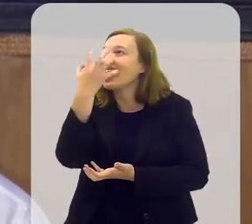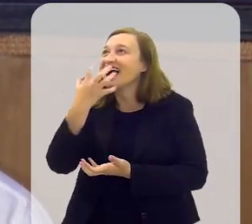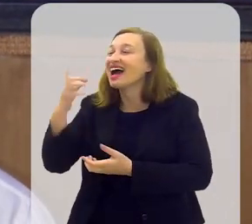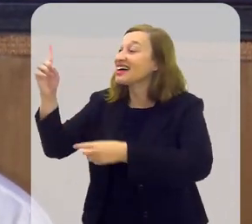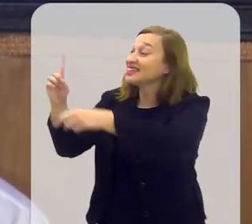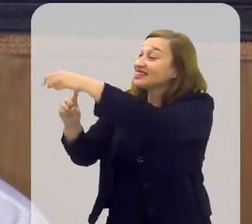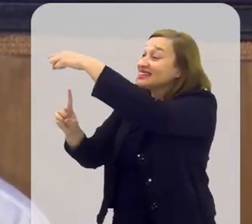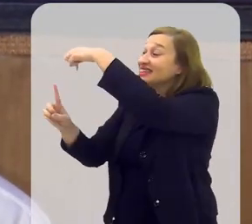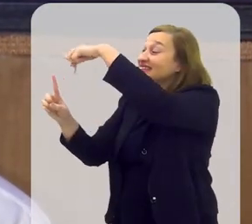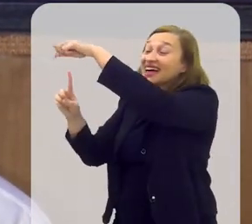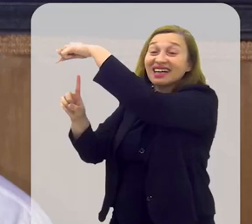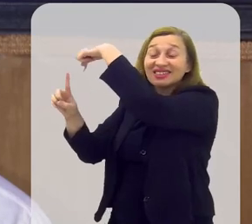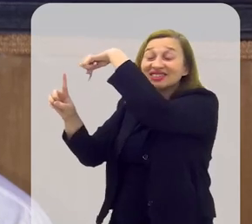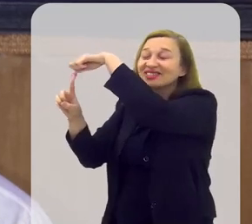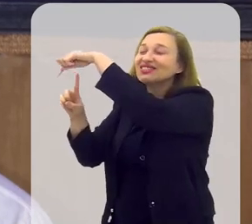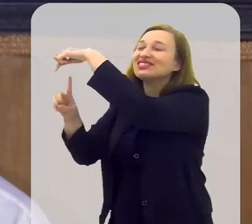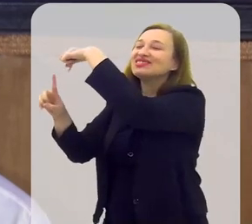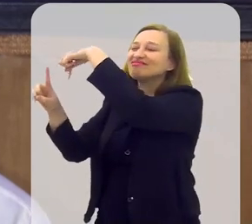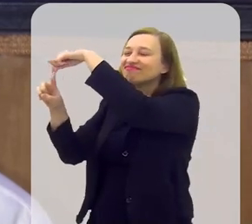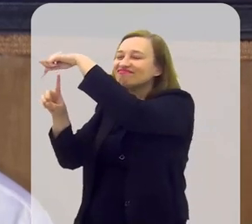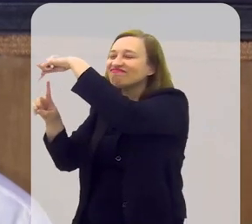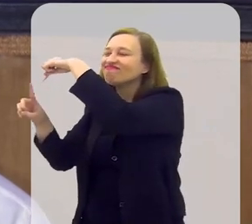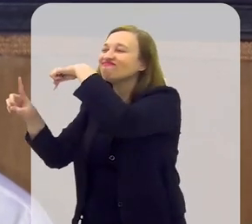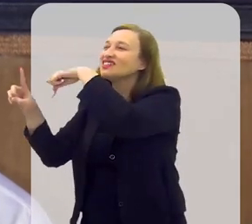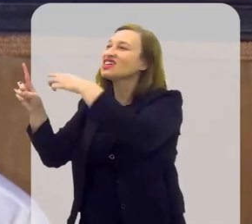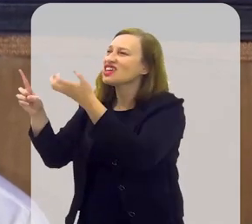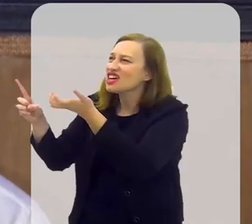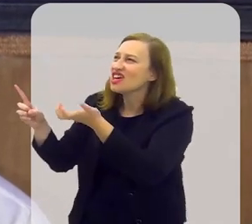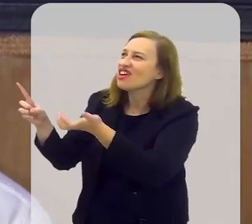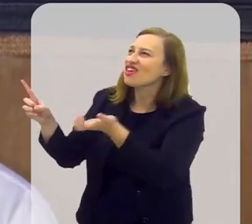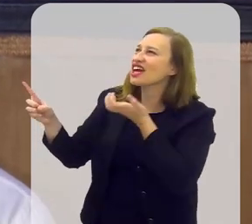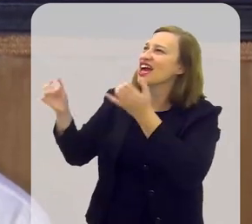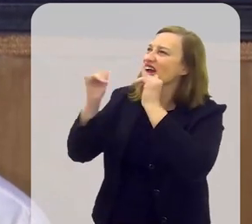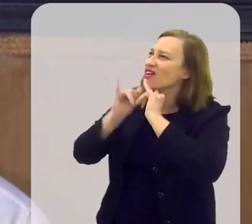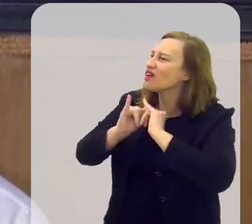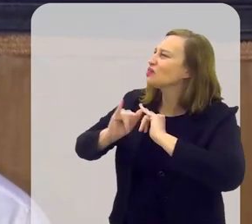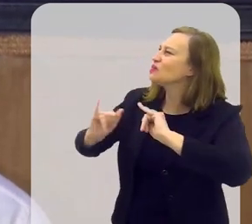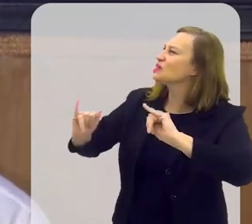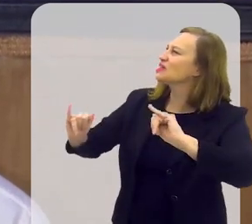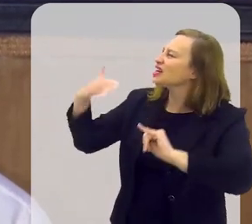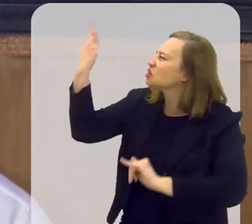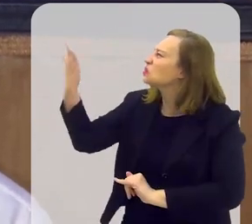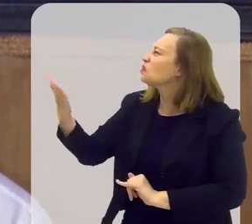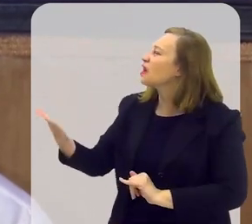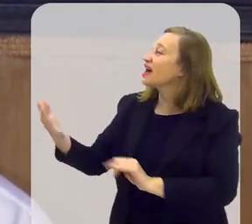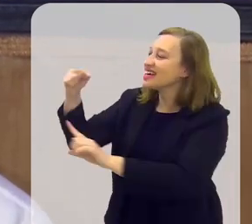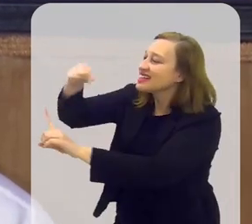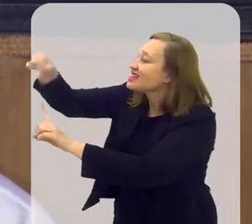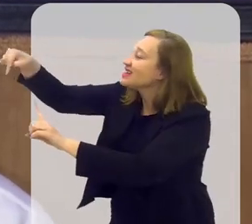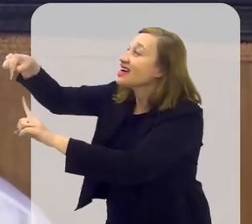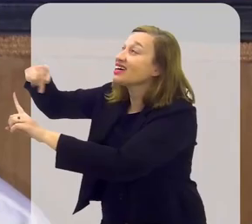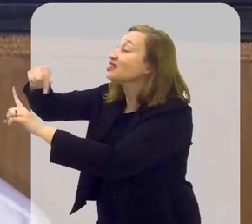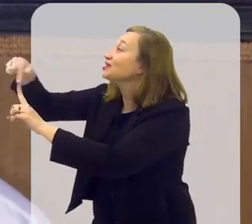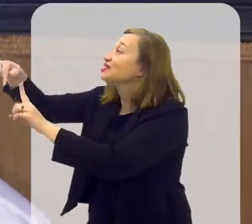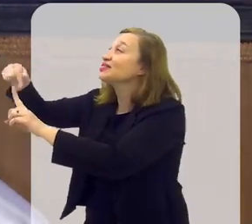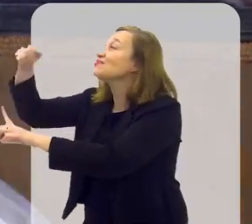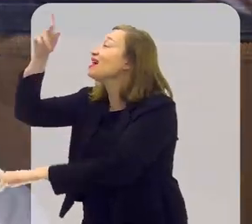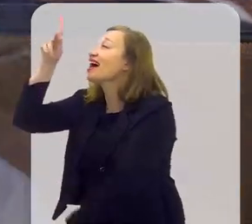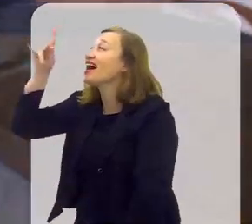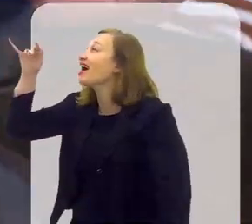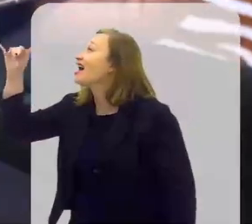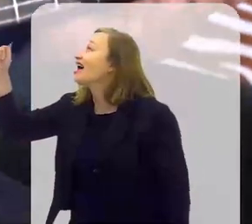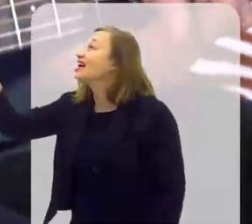eu quero cantar Santo eu quero cantar santo